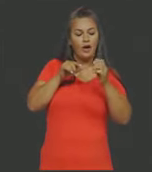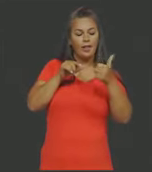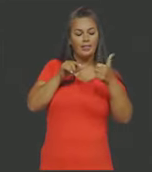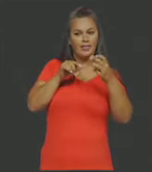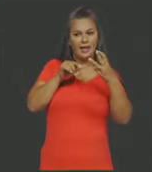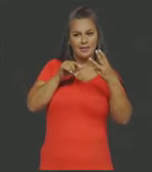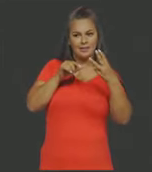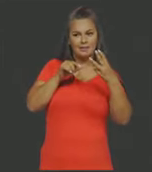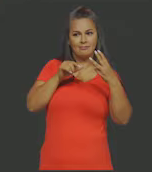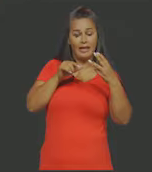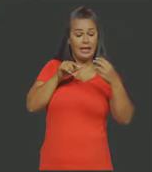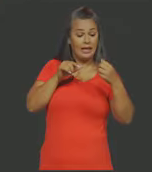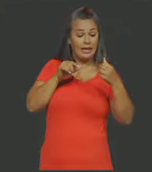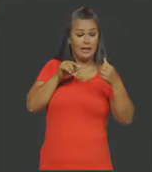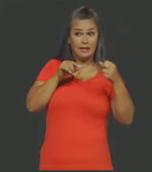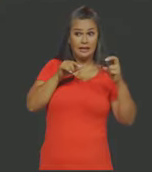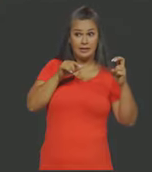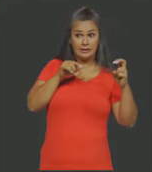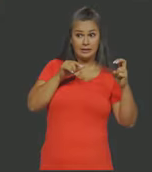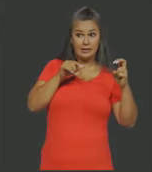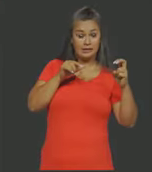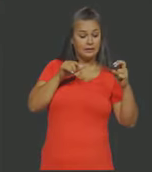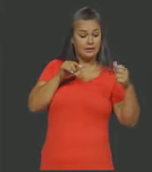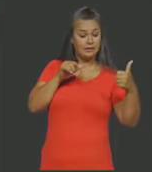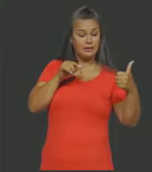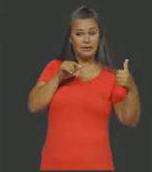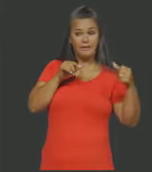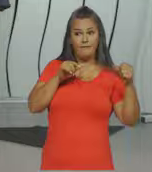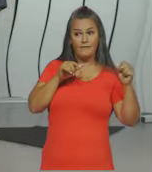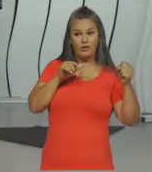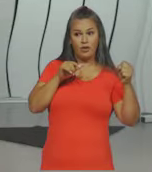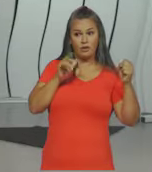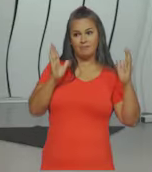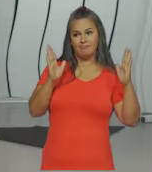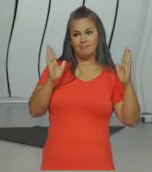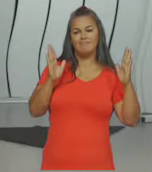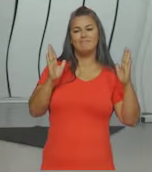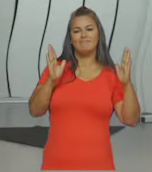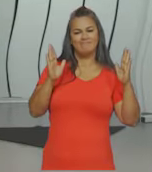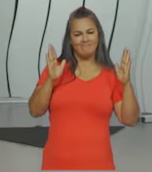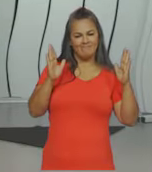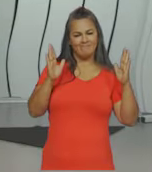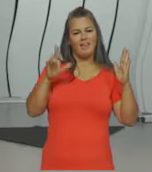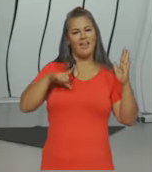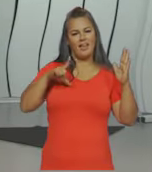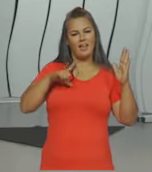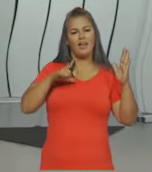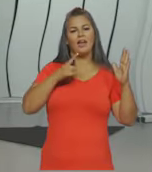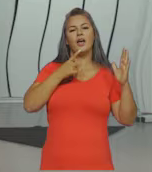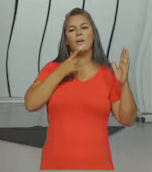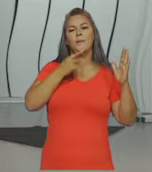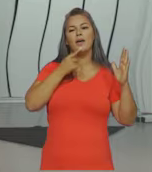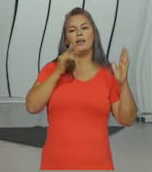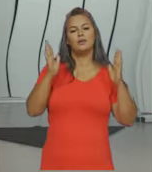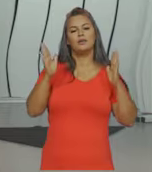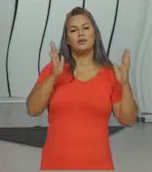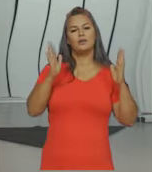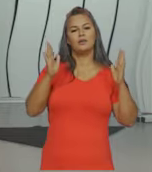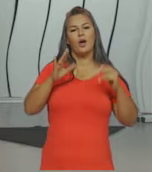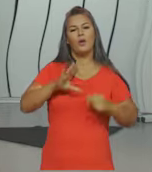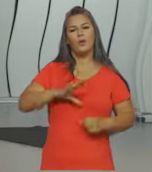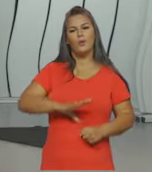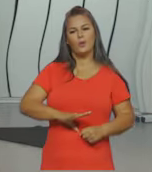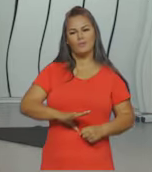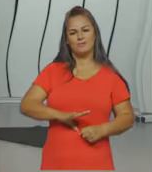15, 16 a 28. Eu tenho aí o período menstrual, o ciclo começa